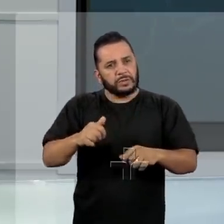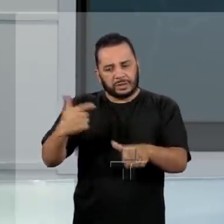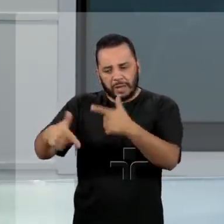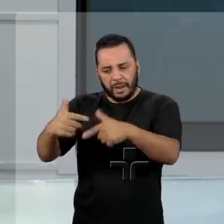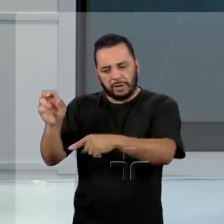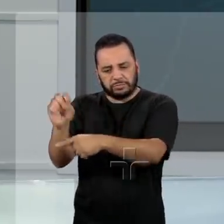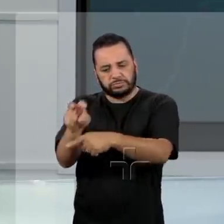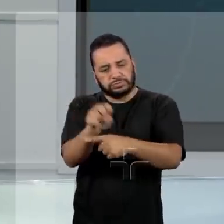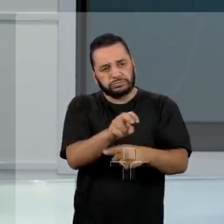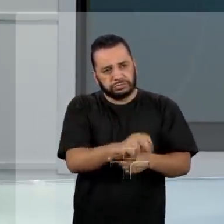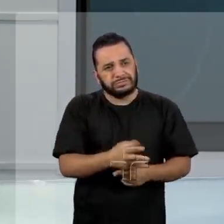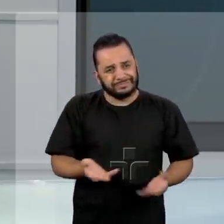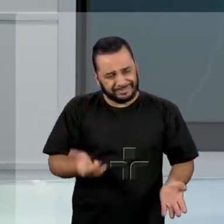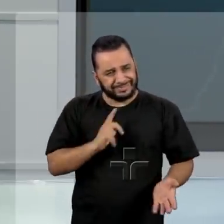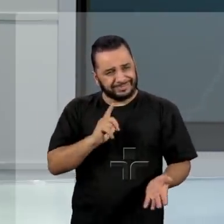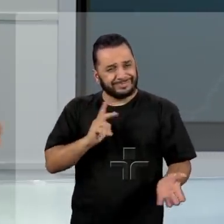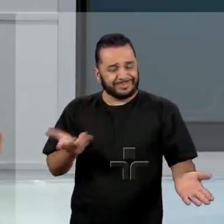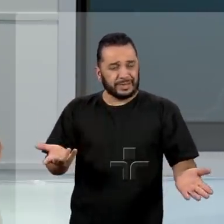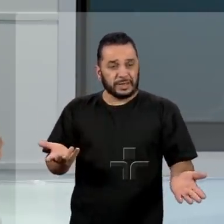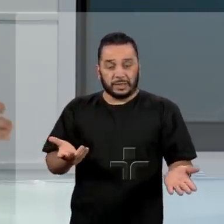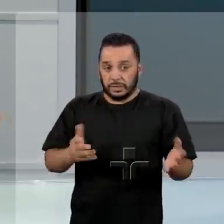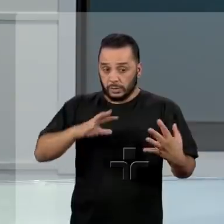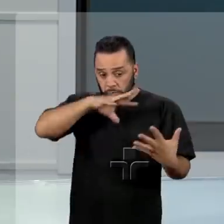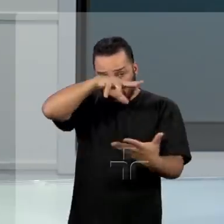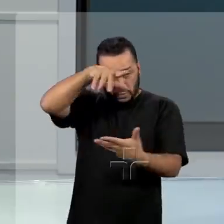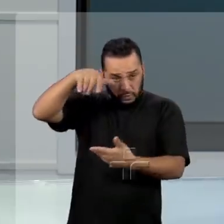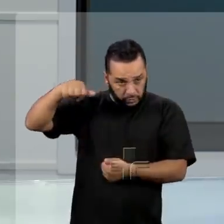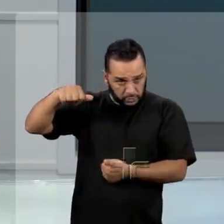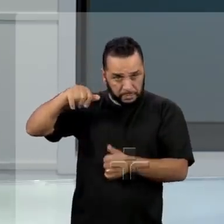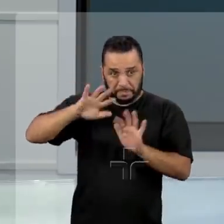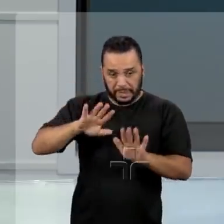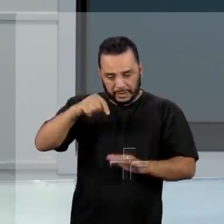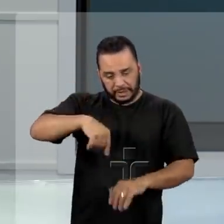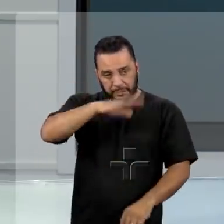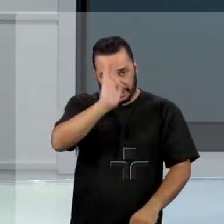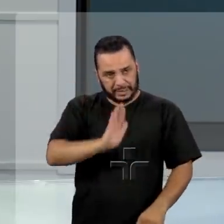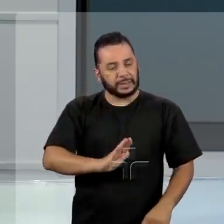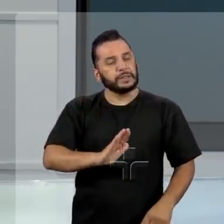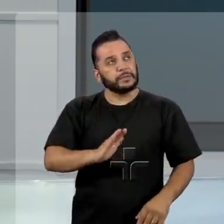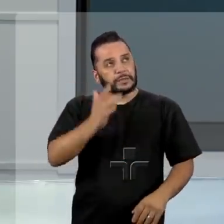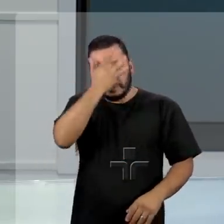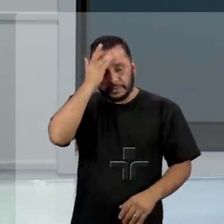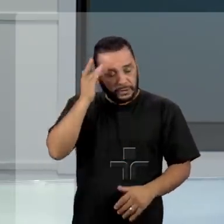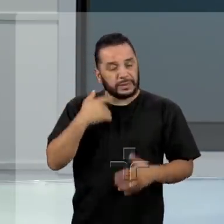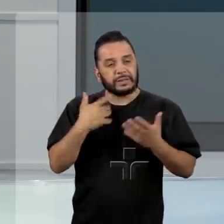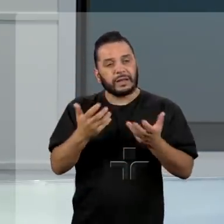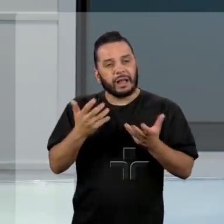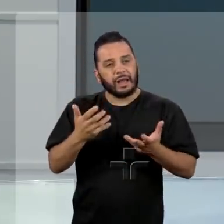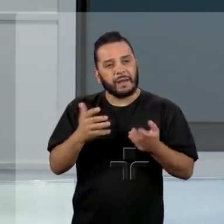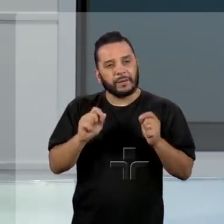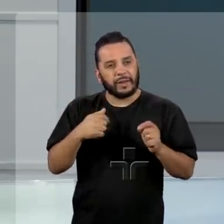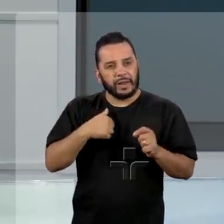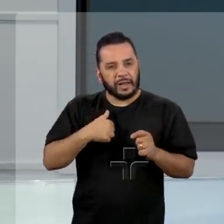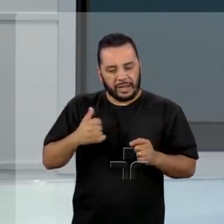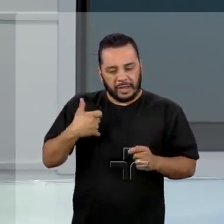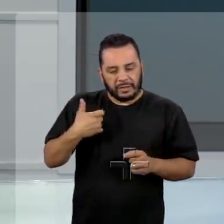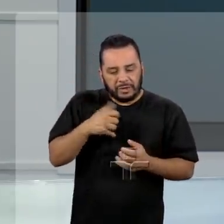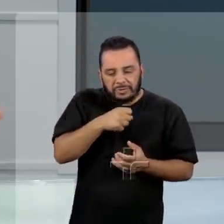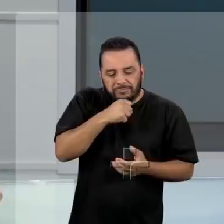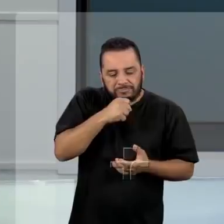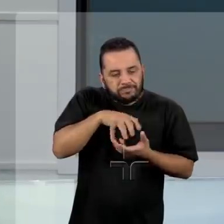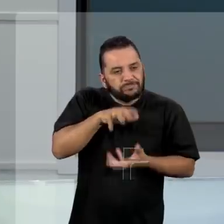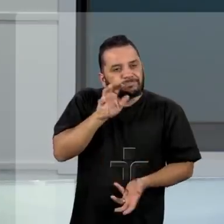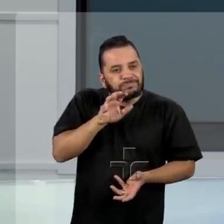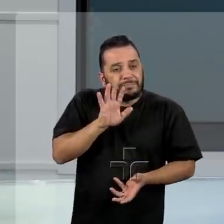mundo inteiro, mas no Brasil principalmente, de envelhecimento com qualidade. As pessoas vão viver mais e vão viver